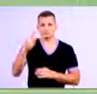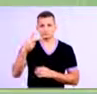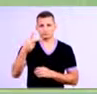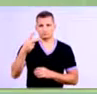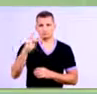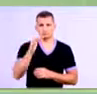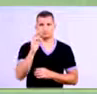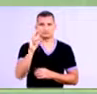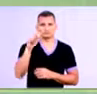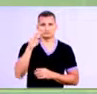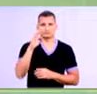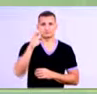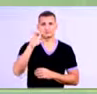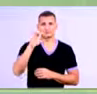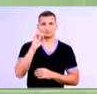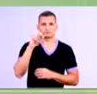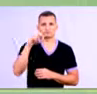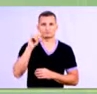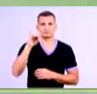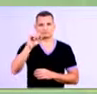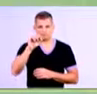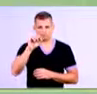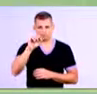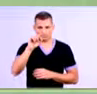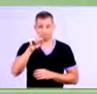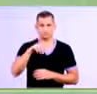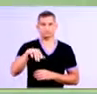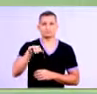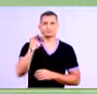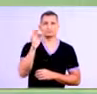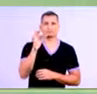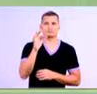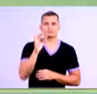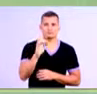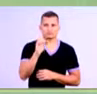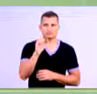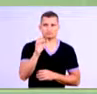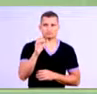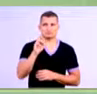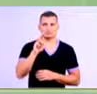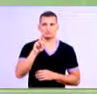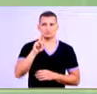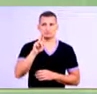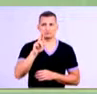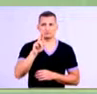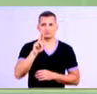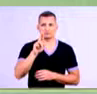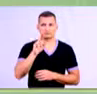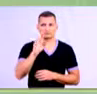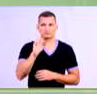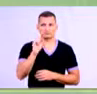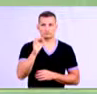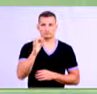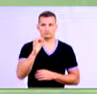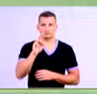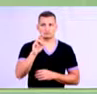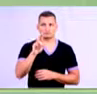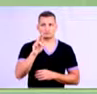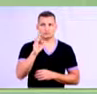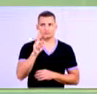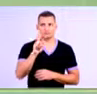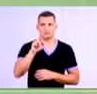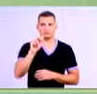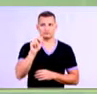os funcionais e os estruturais. Os funcionais trata de